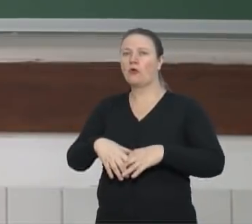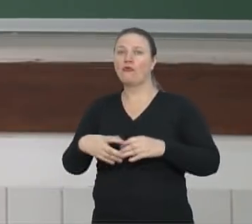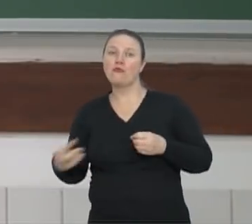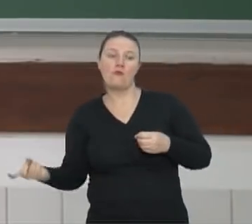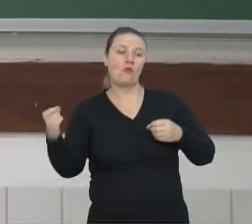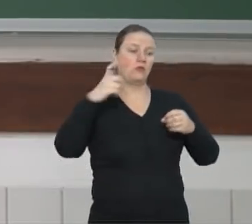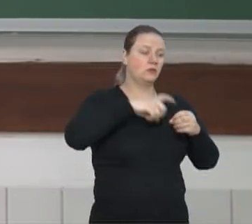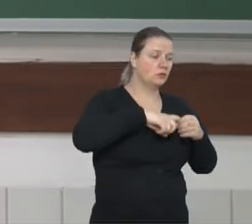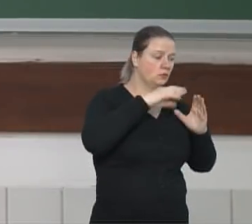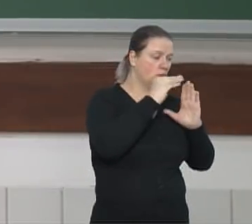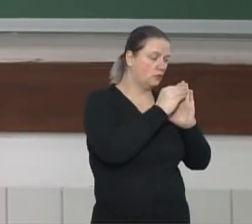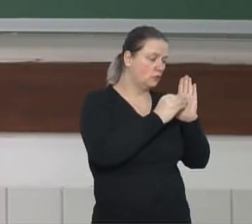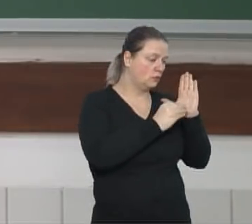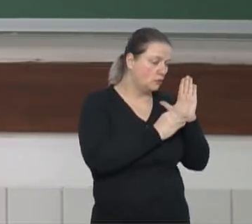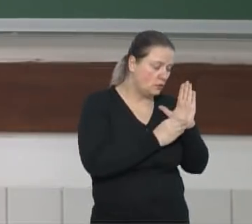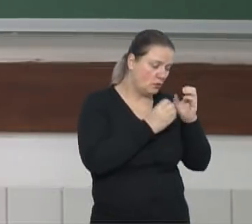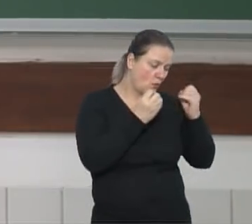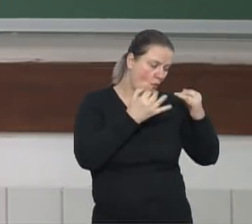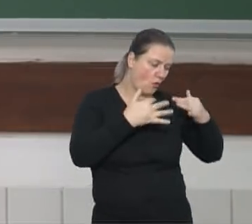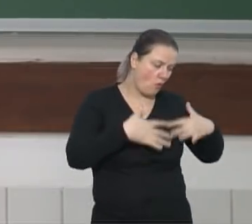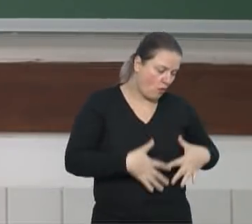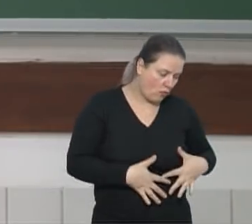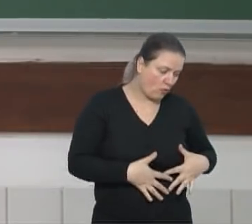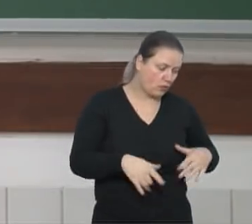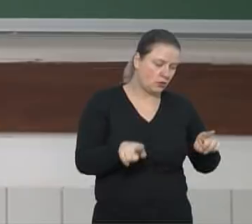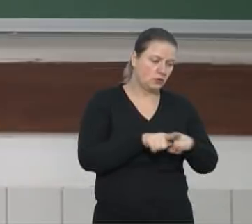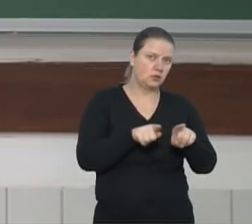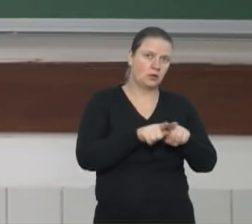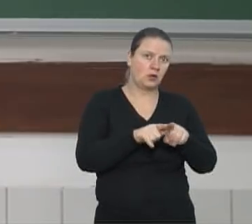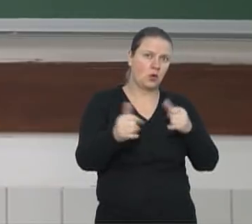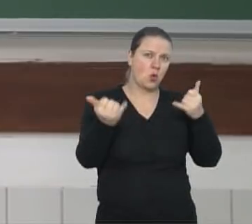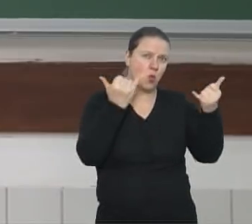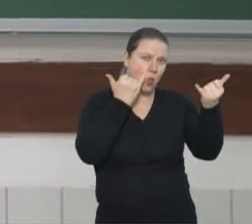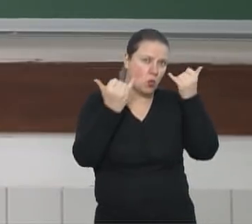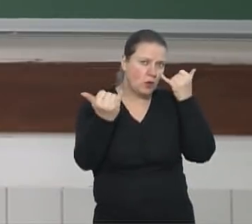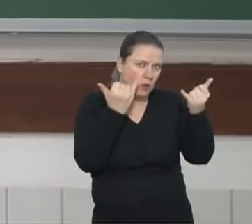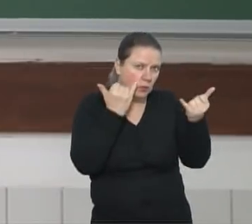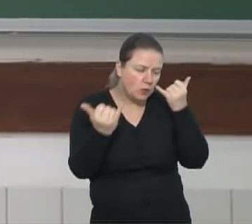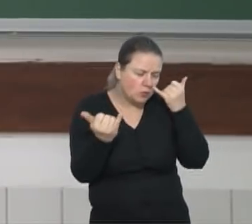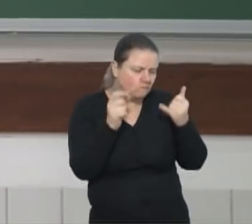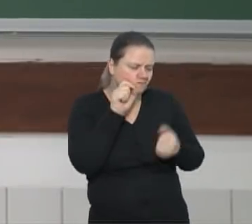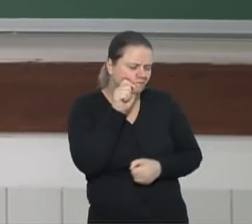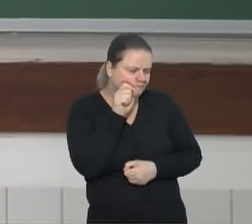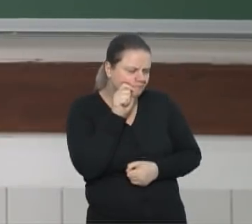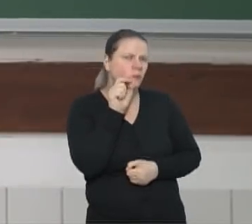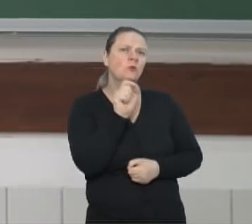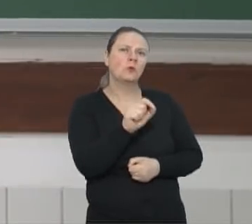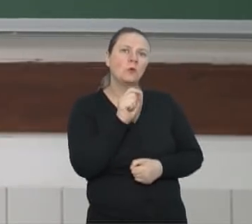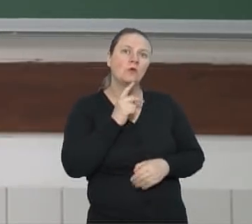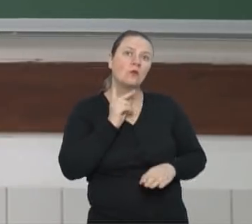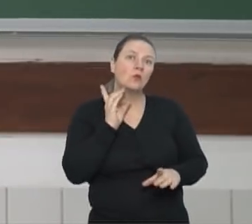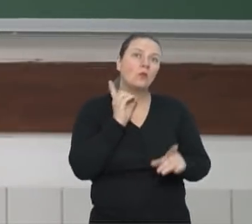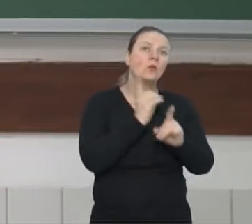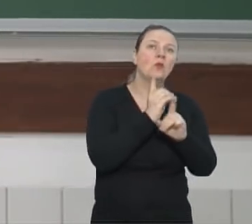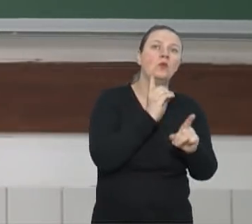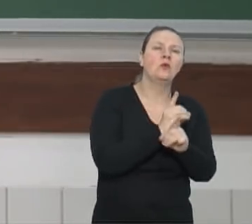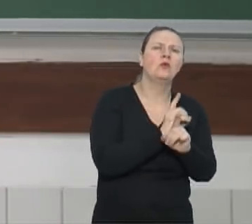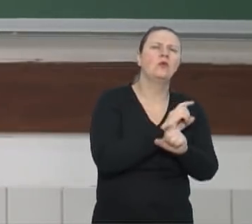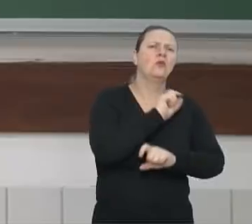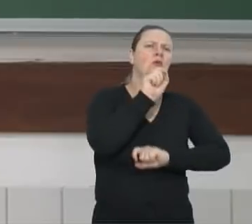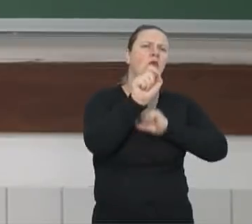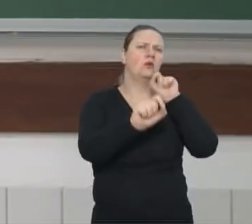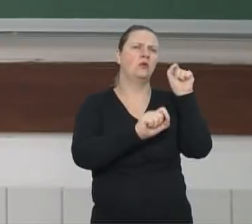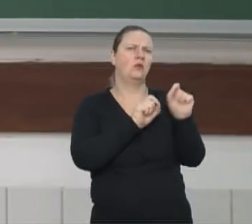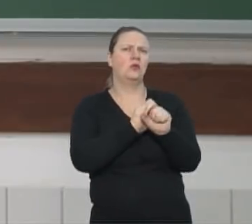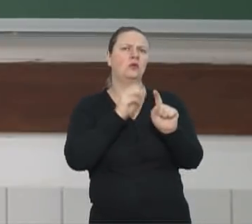falou, relembrar os dadozinhos do articulista, onde que está encontrado, qual o papel